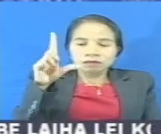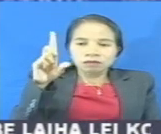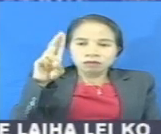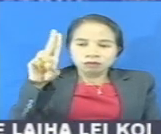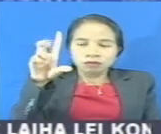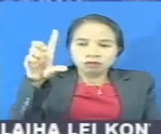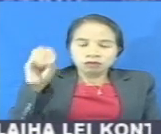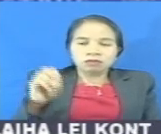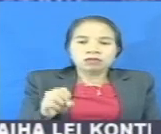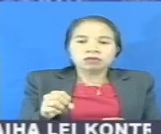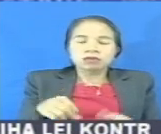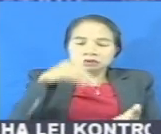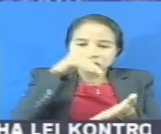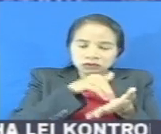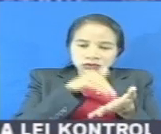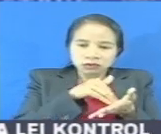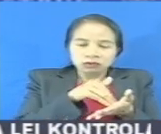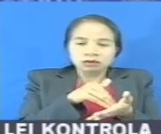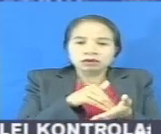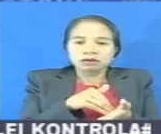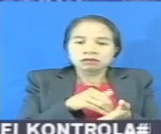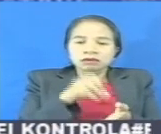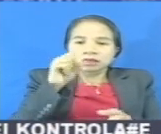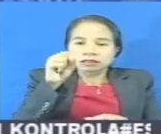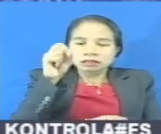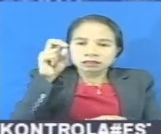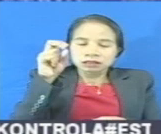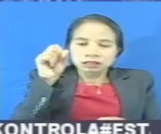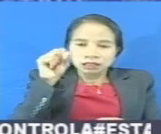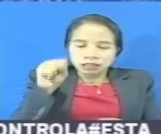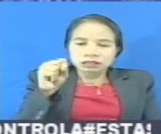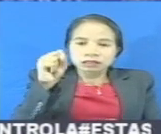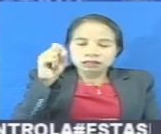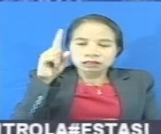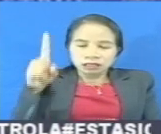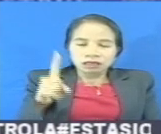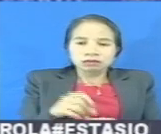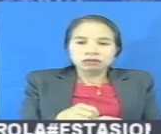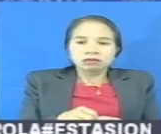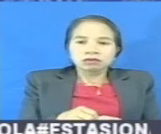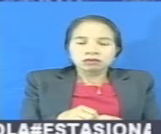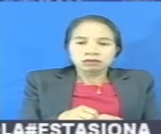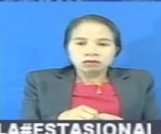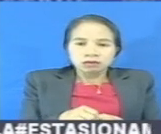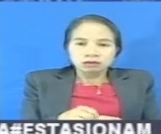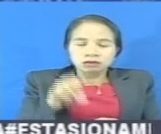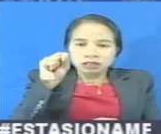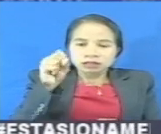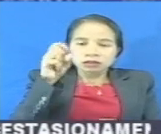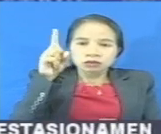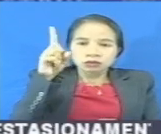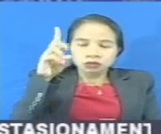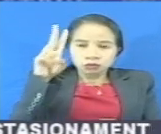estuda a minha licenciatura, mestrado, no fundelagem de doutoramento e Japão e a área de eletricidade.